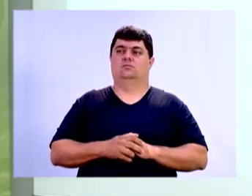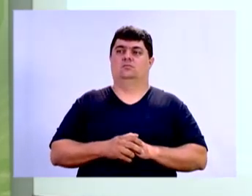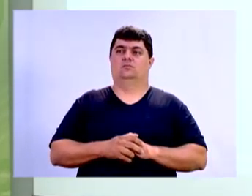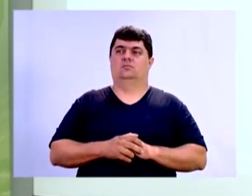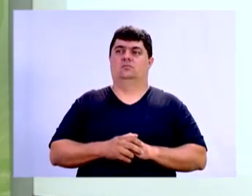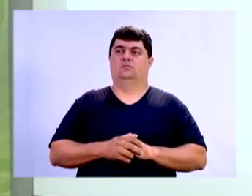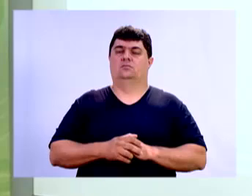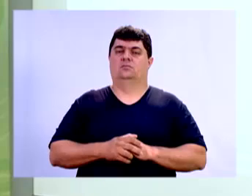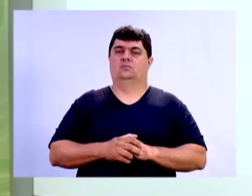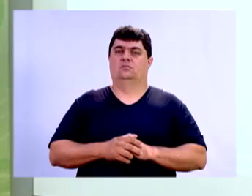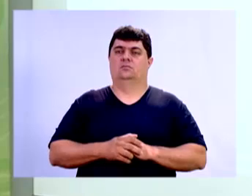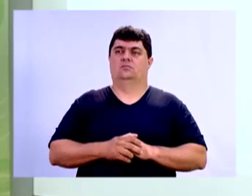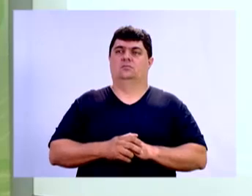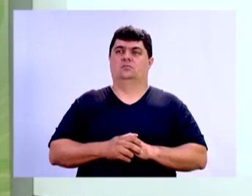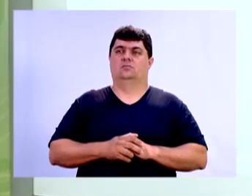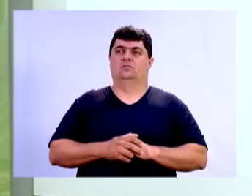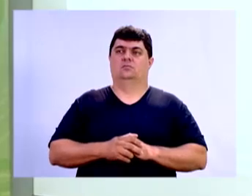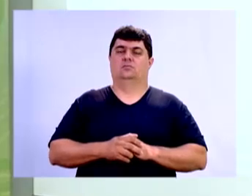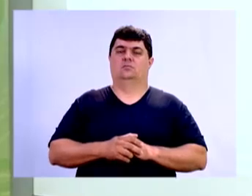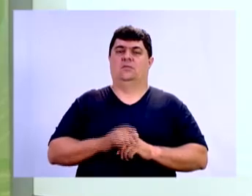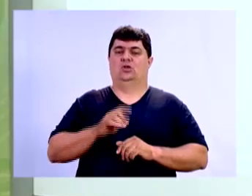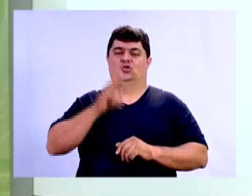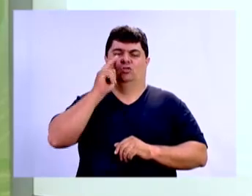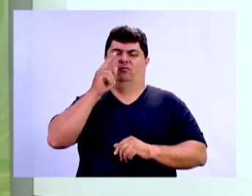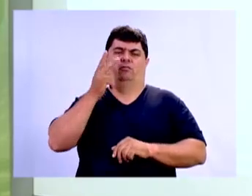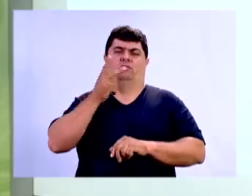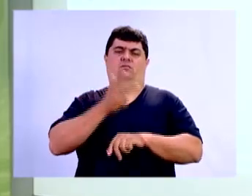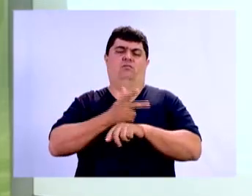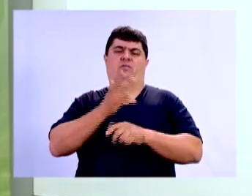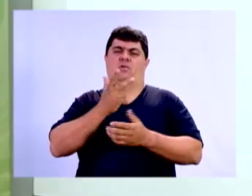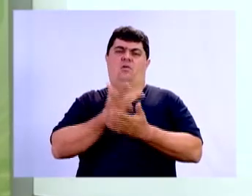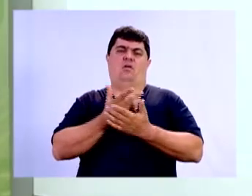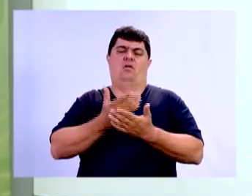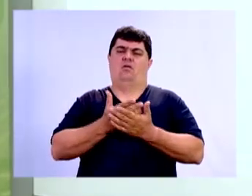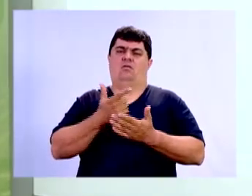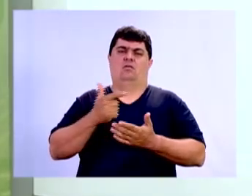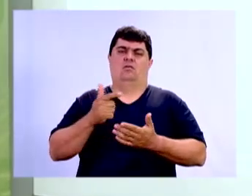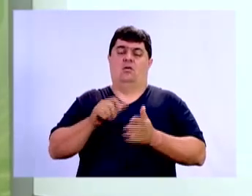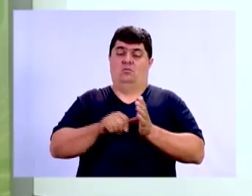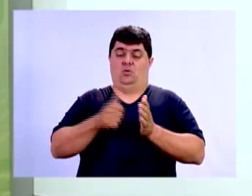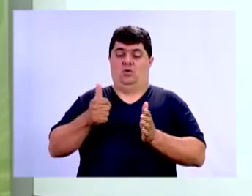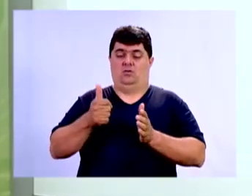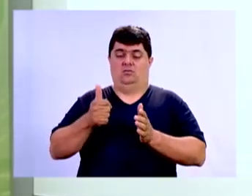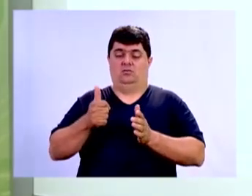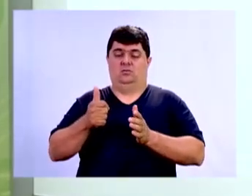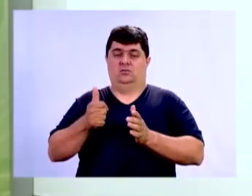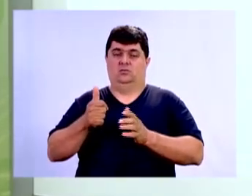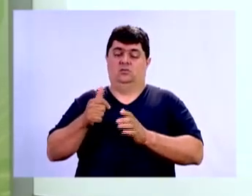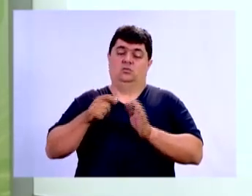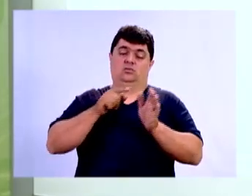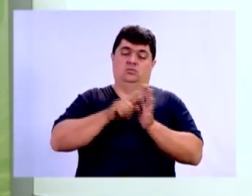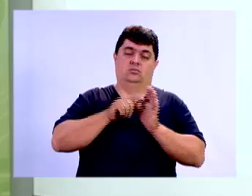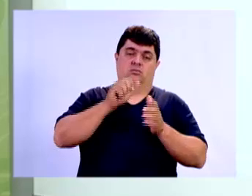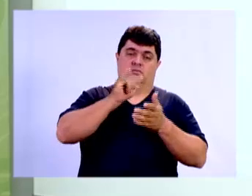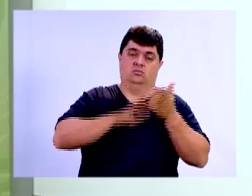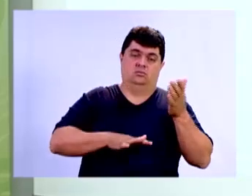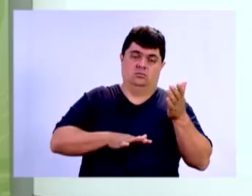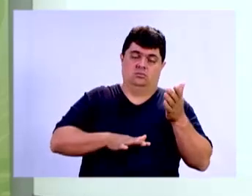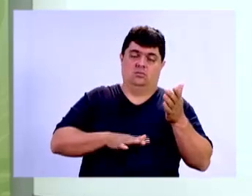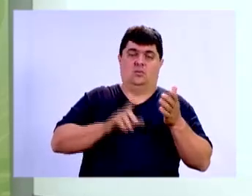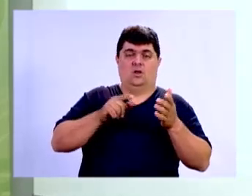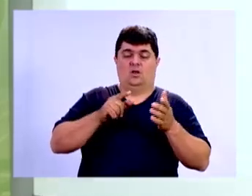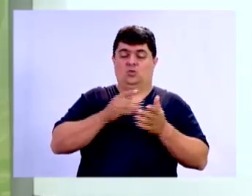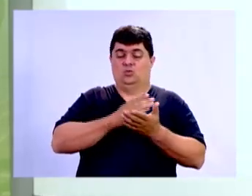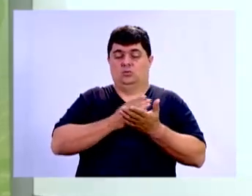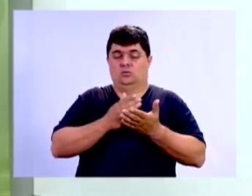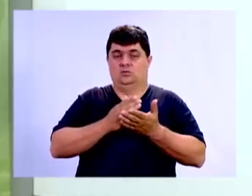não só assistir nossas aulas. Assistir nossas aulas é o primeiro passo. Né? Fazer as atividades é o primeiro